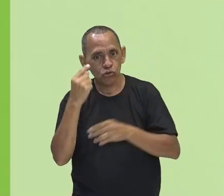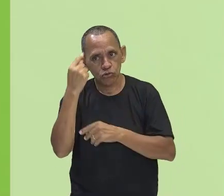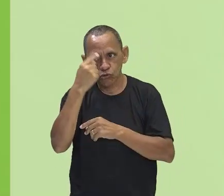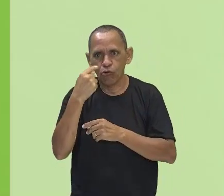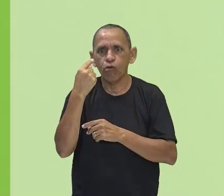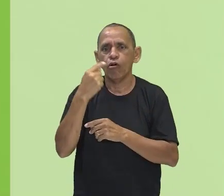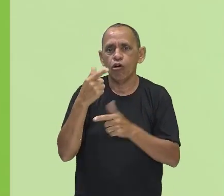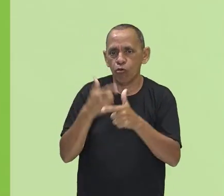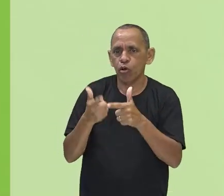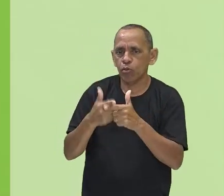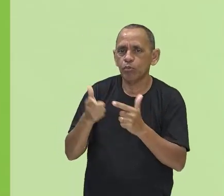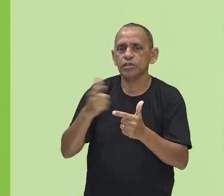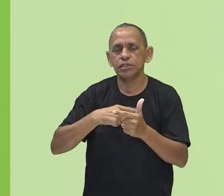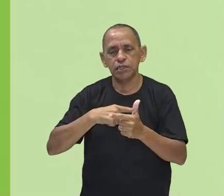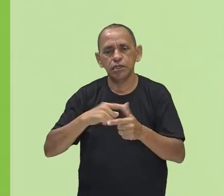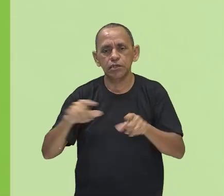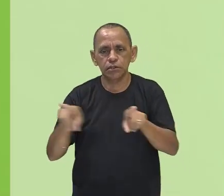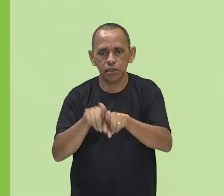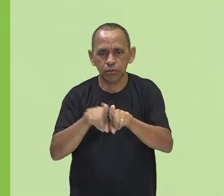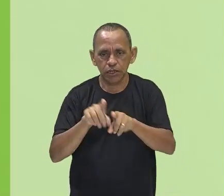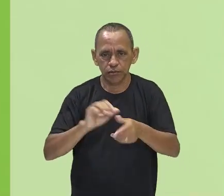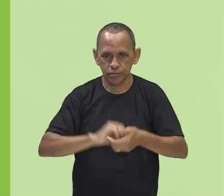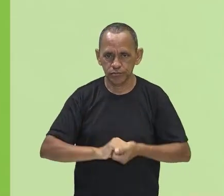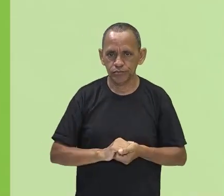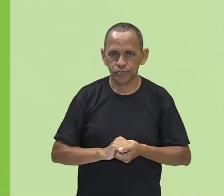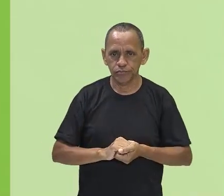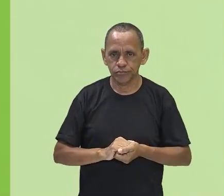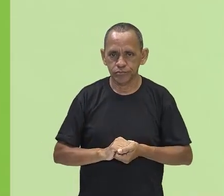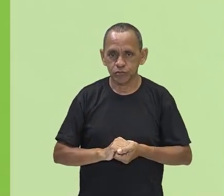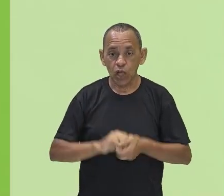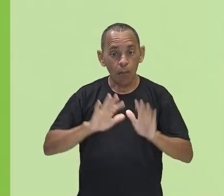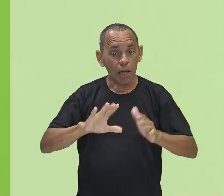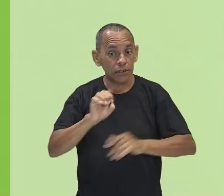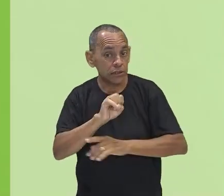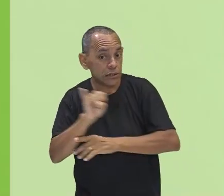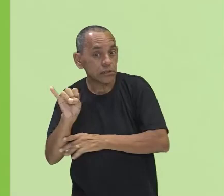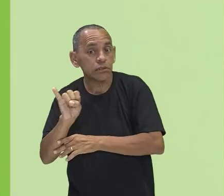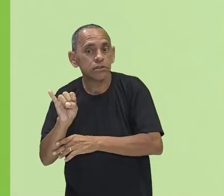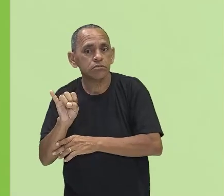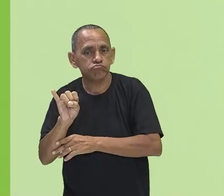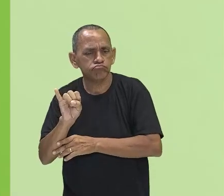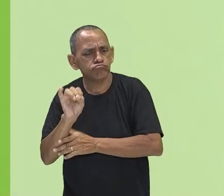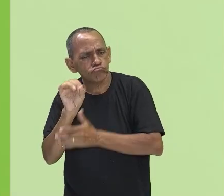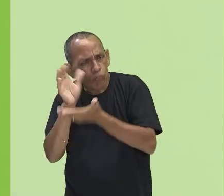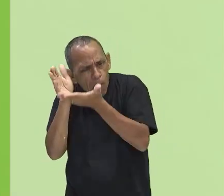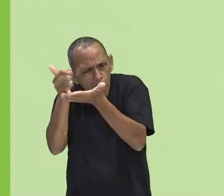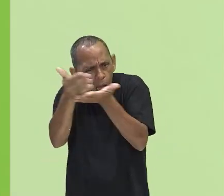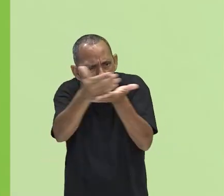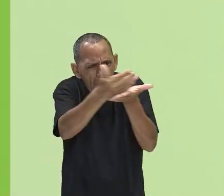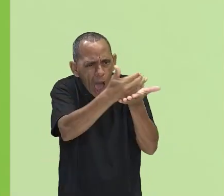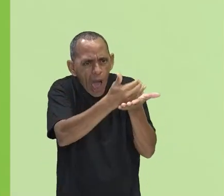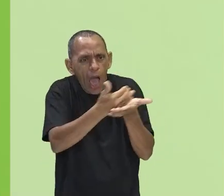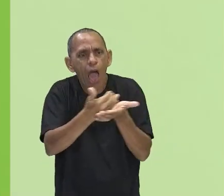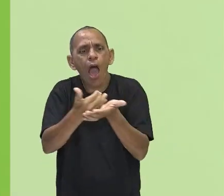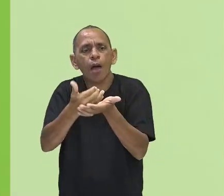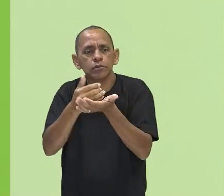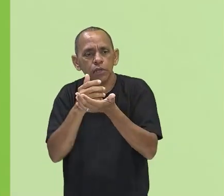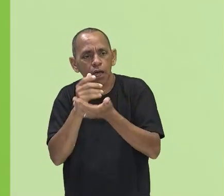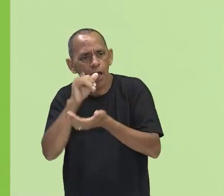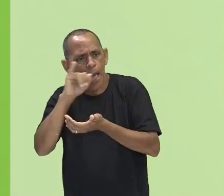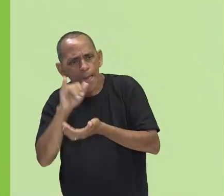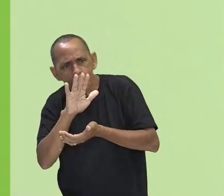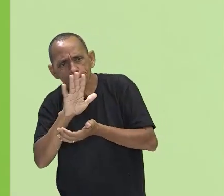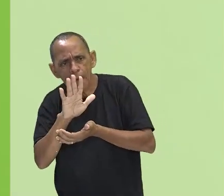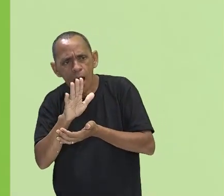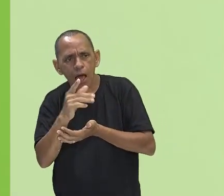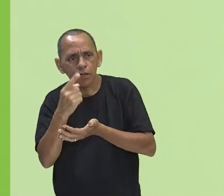visão. Veja também que quando capta-se a imagem ali para a formação da imagem, essa formação de imagem lá